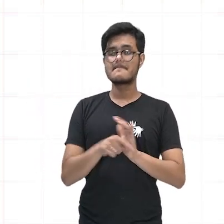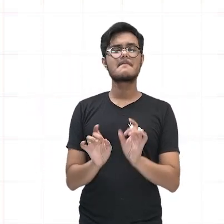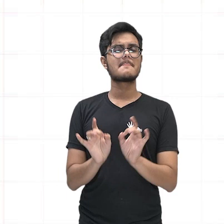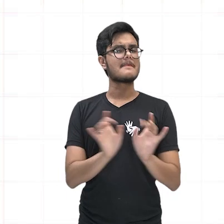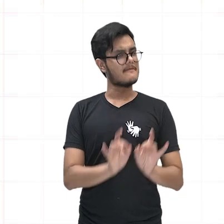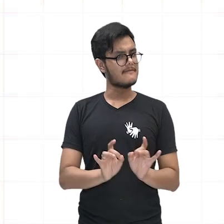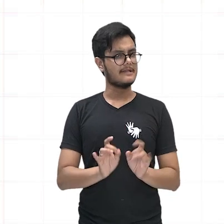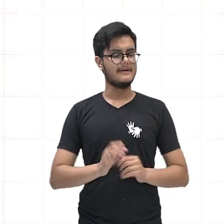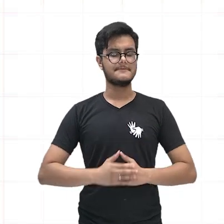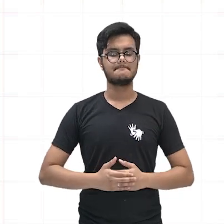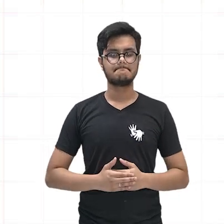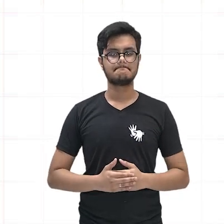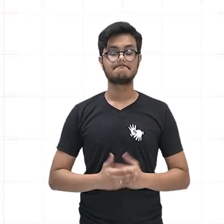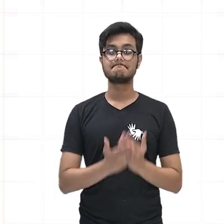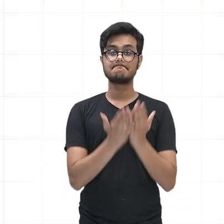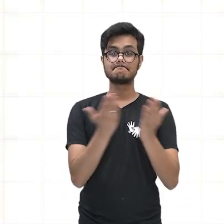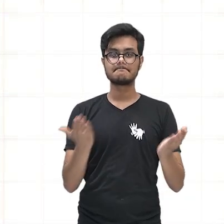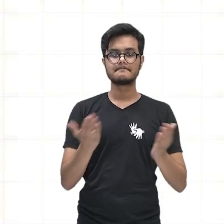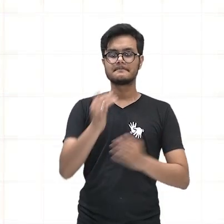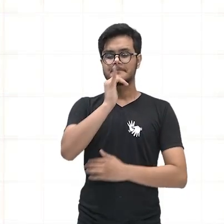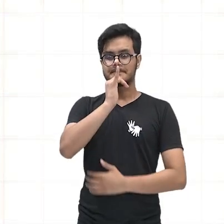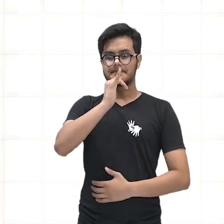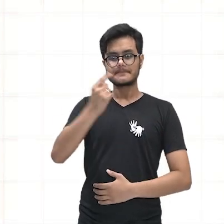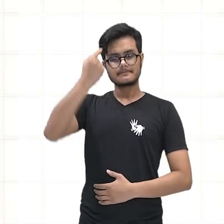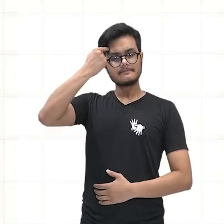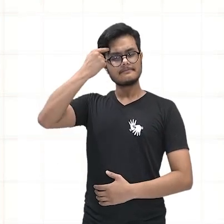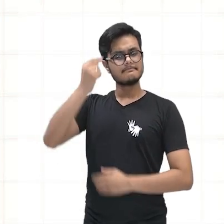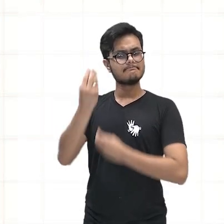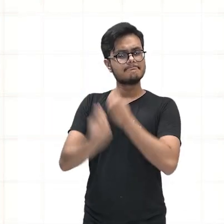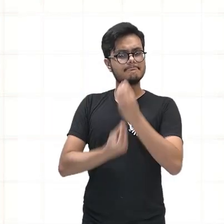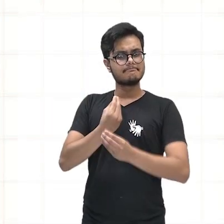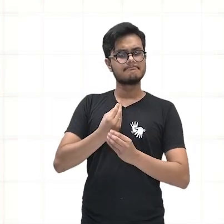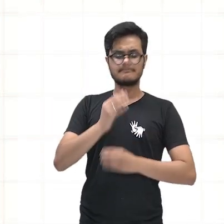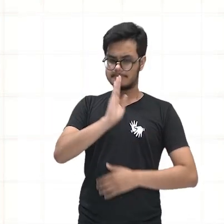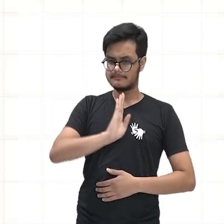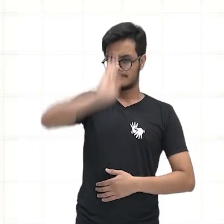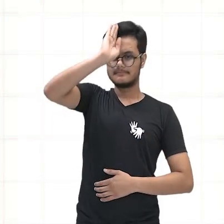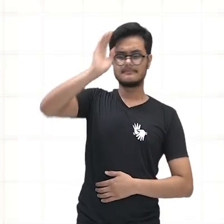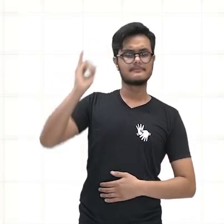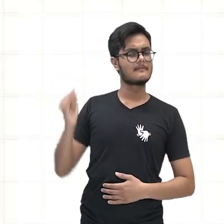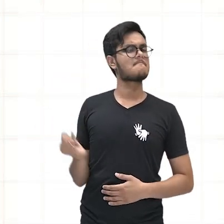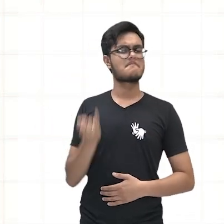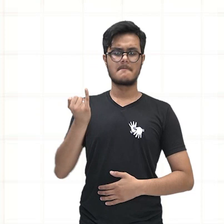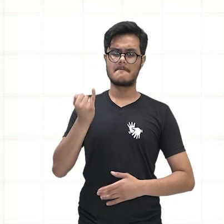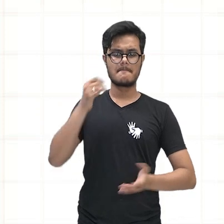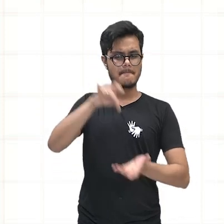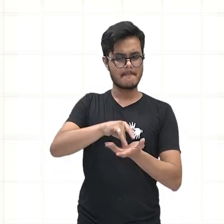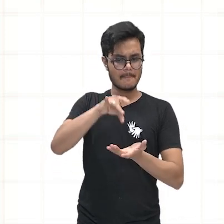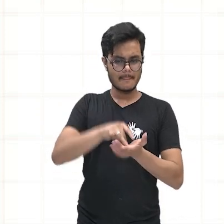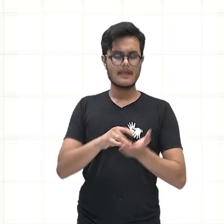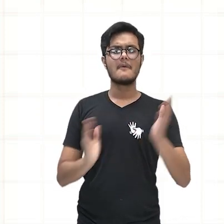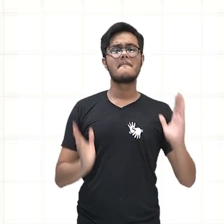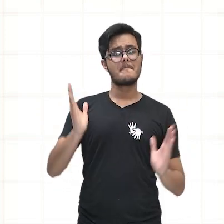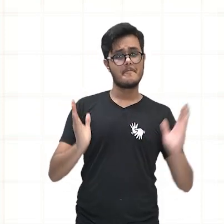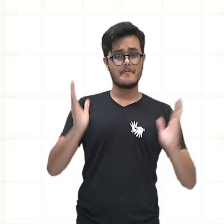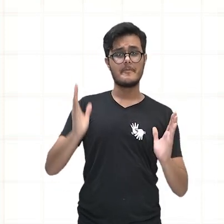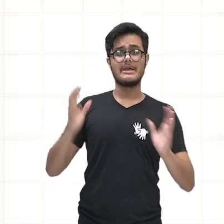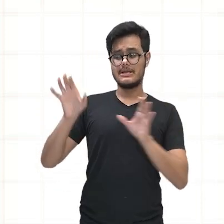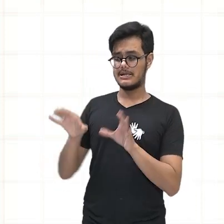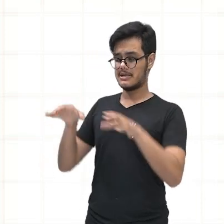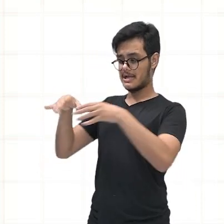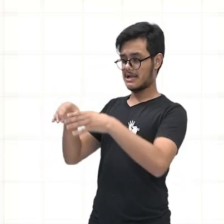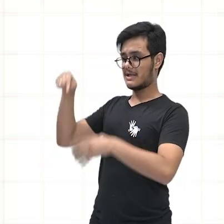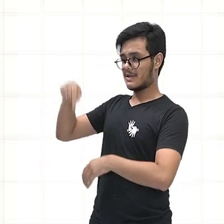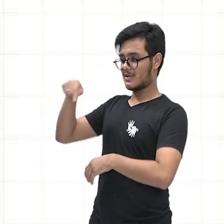diplomáticos só pra gente ter uma ideia então sobre como foi importante esta